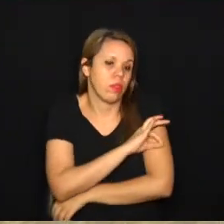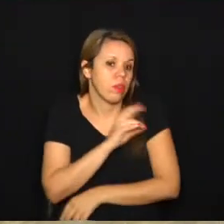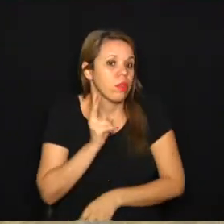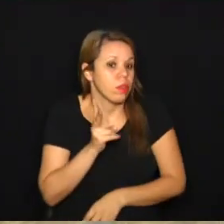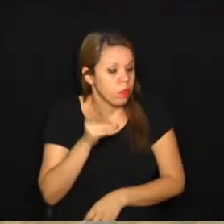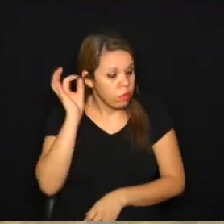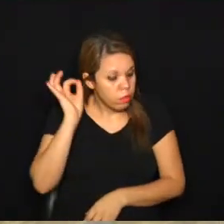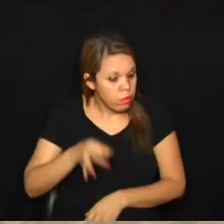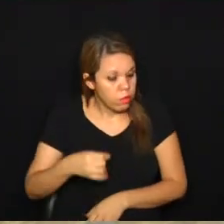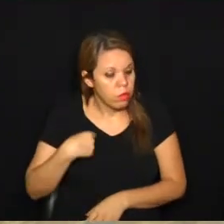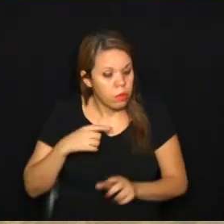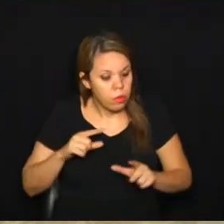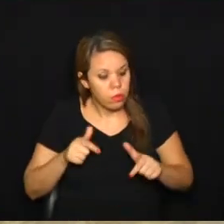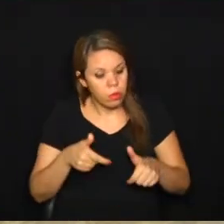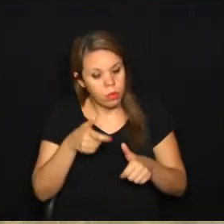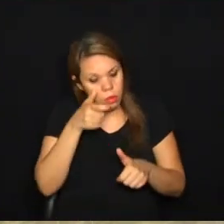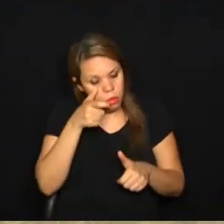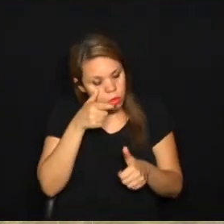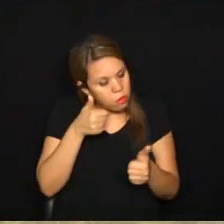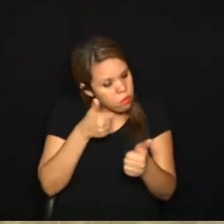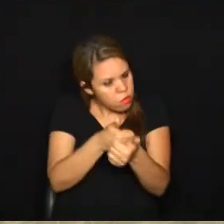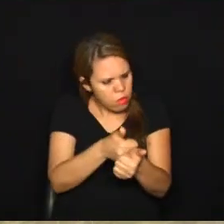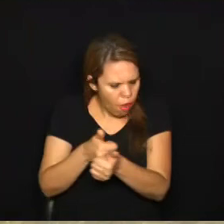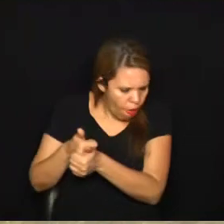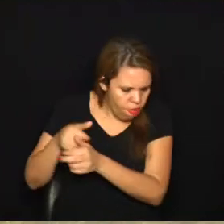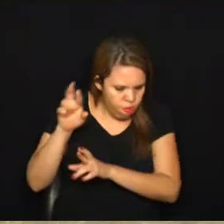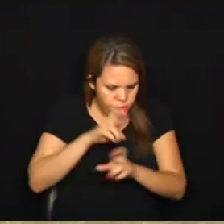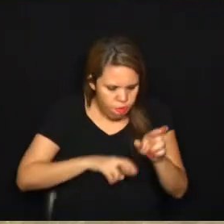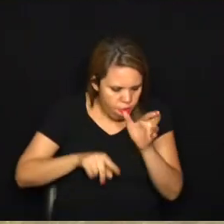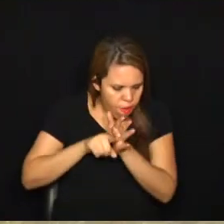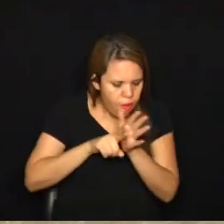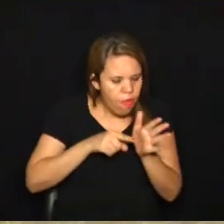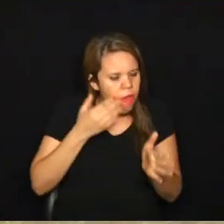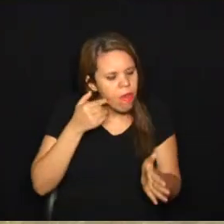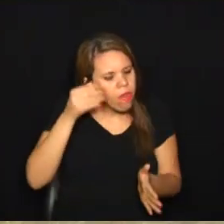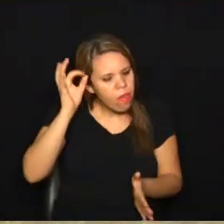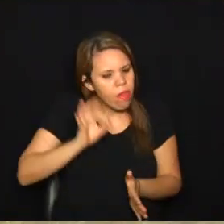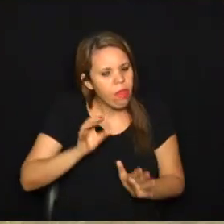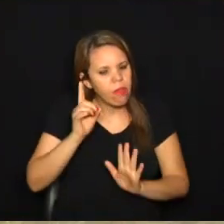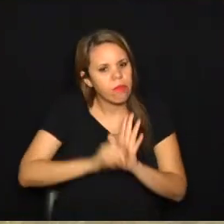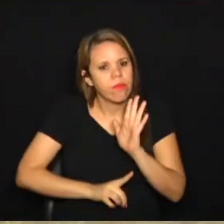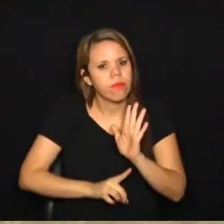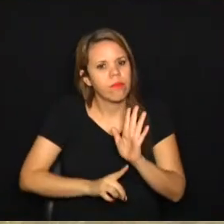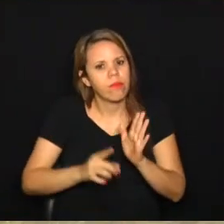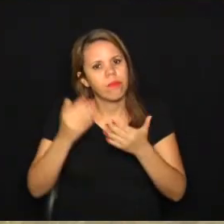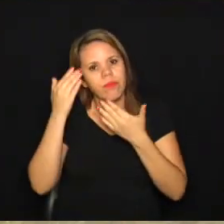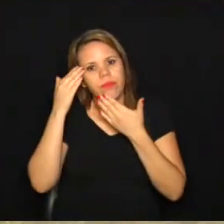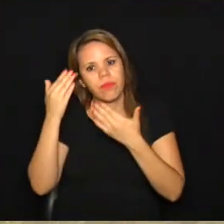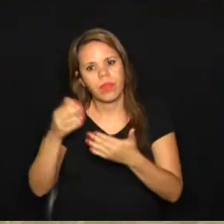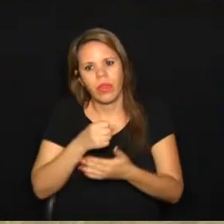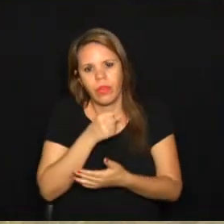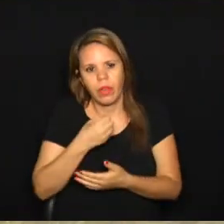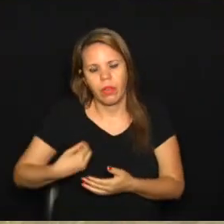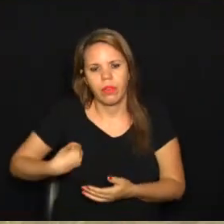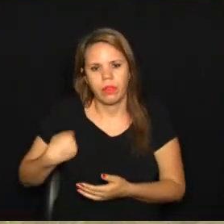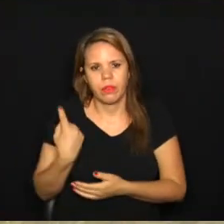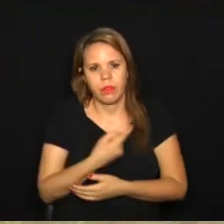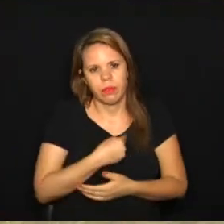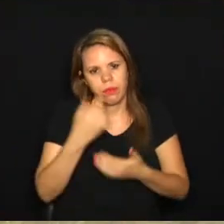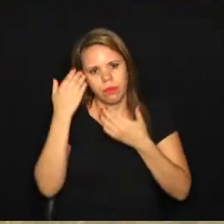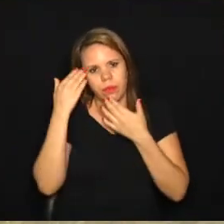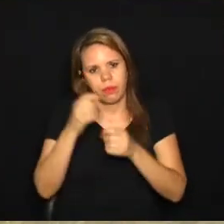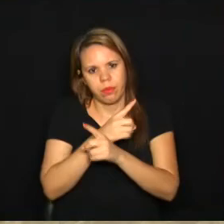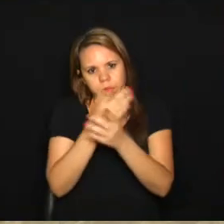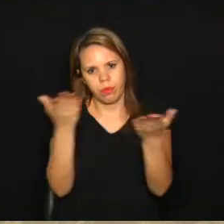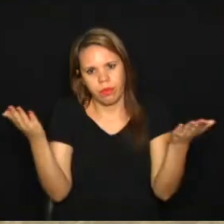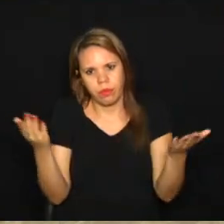sempre em cima, mostrando e fiscalizando de fato e de direito. Vereador, muito obrigada por falar ao vivo aqui com a gente. Eu que agradeço,